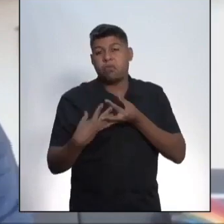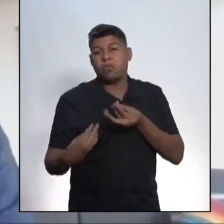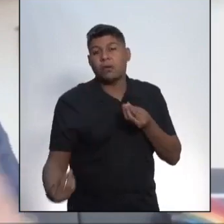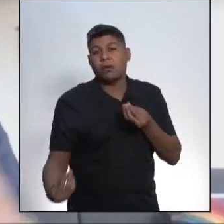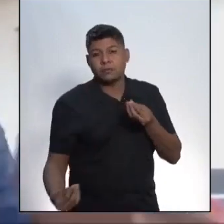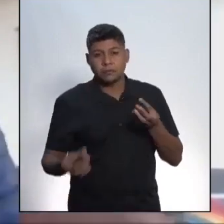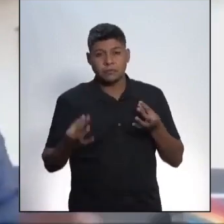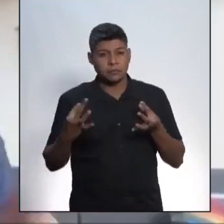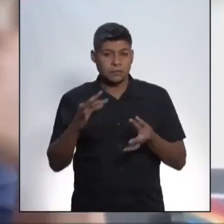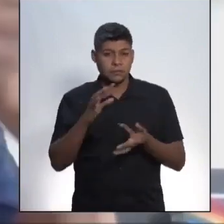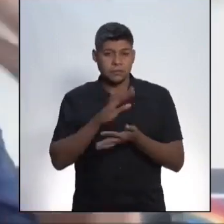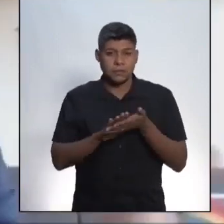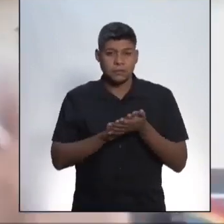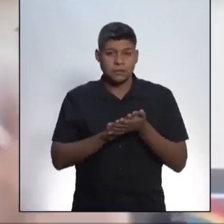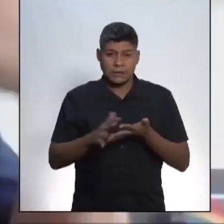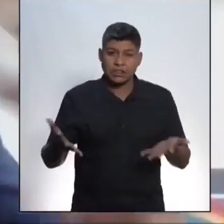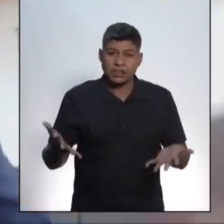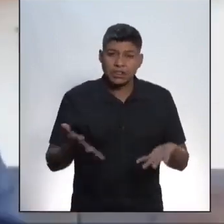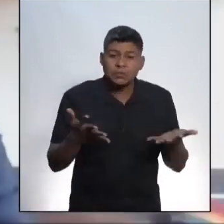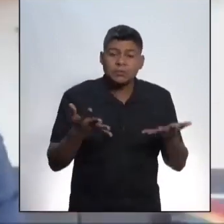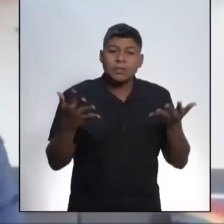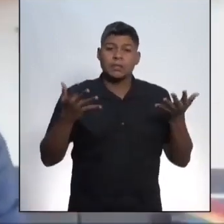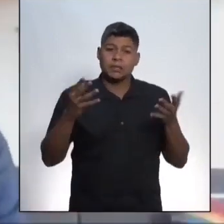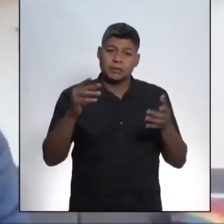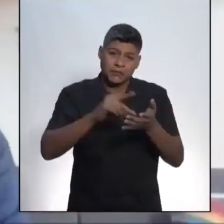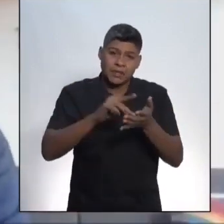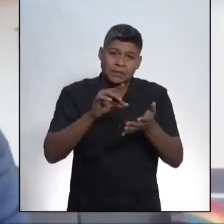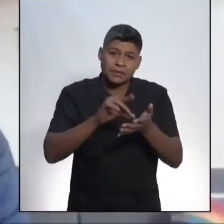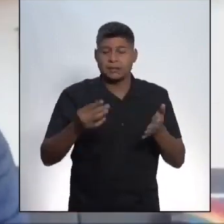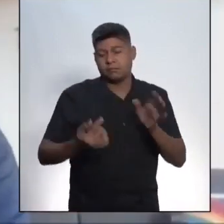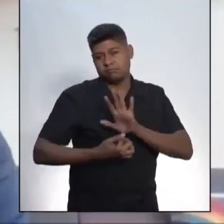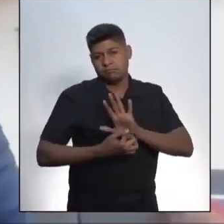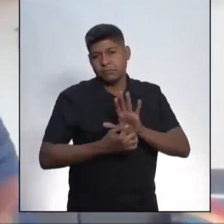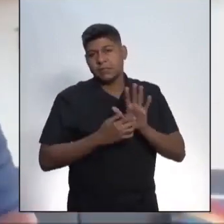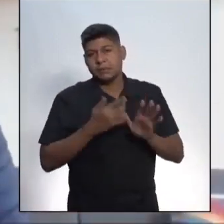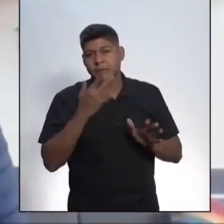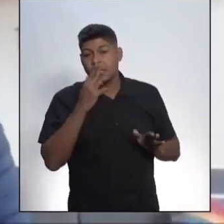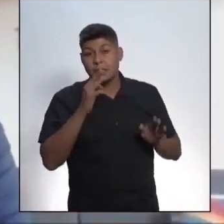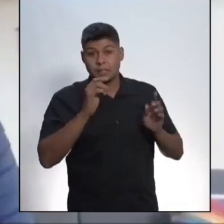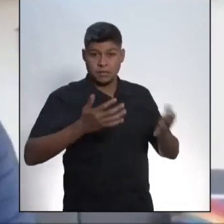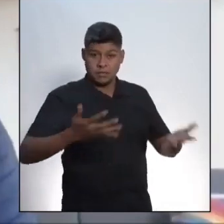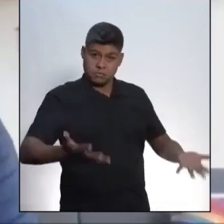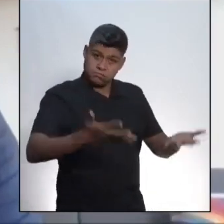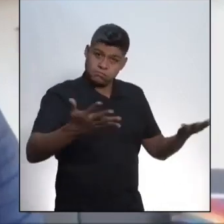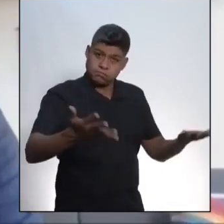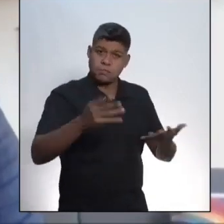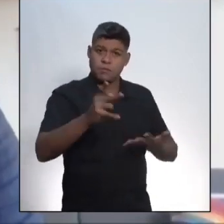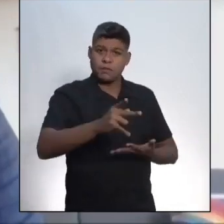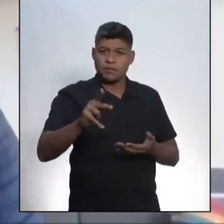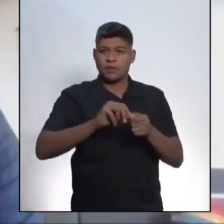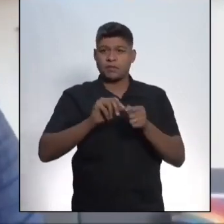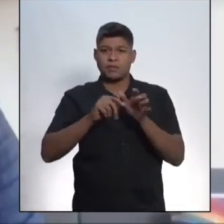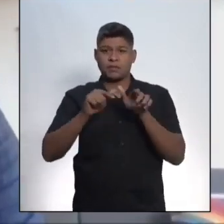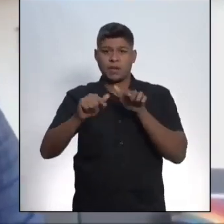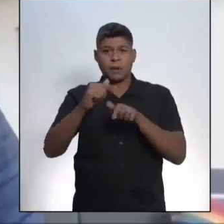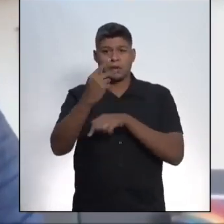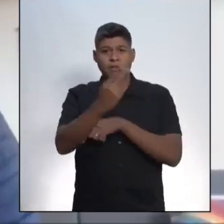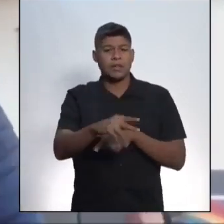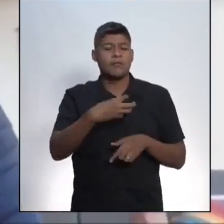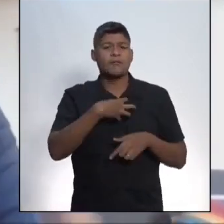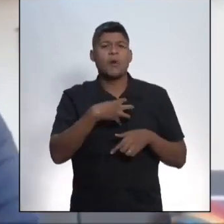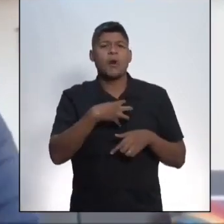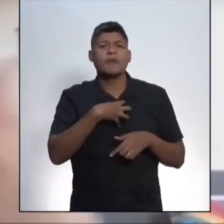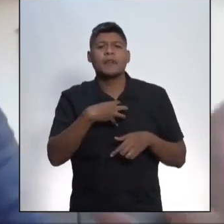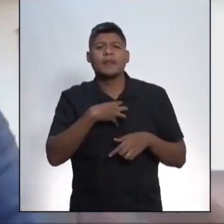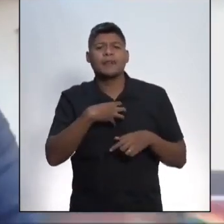da tecnologia como instrumento, meio, ferramenta, é de empoderar o professor para ele fazer o trabalho dele de uma